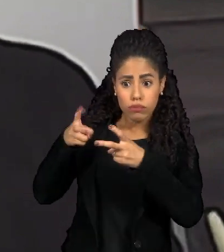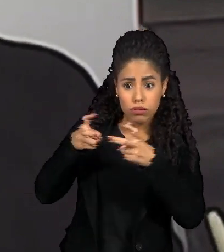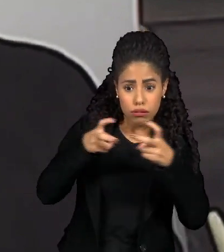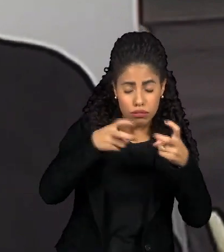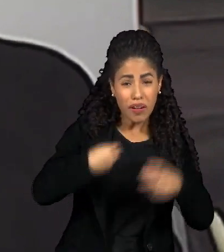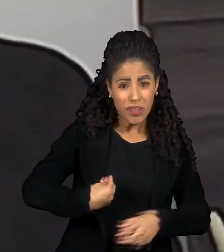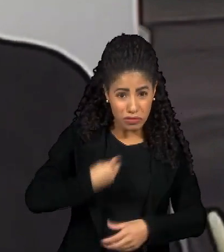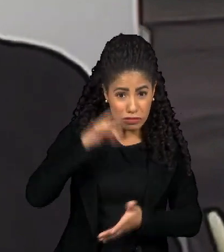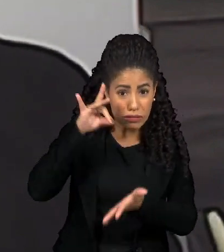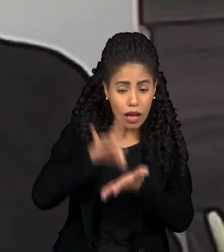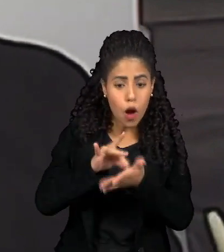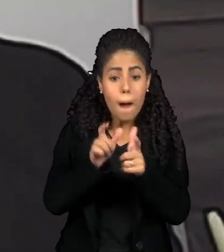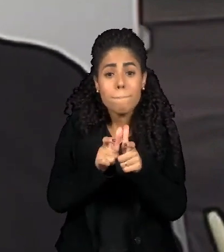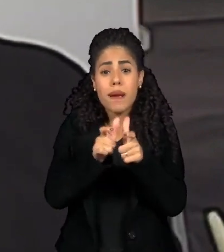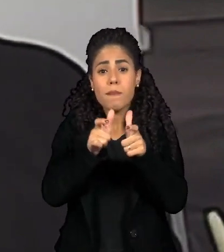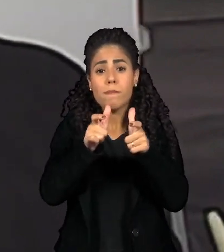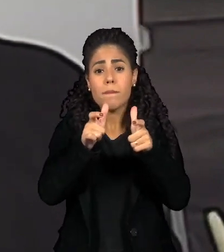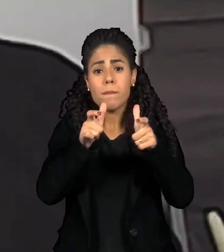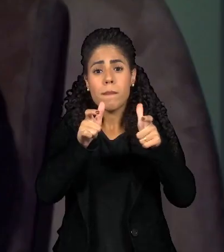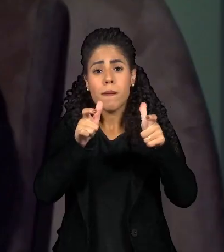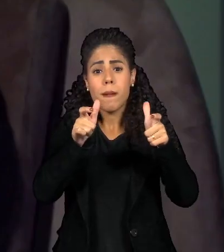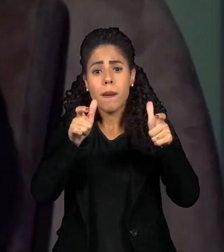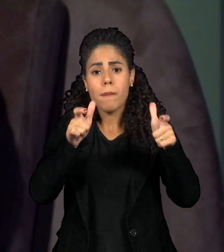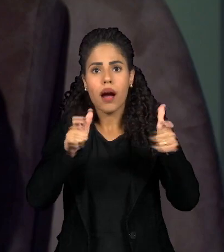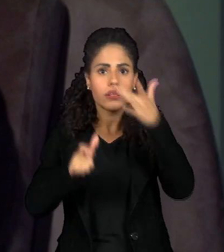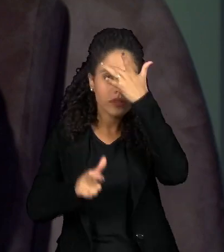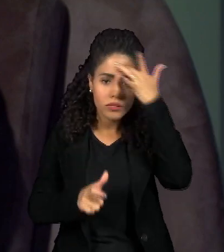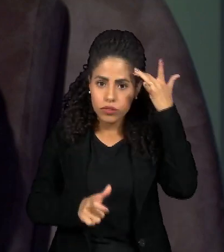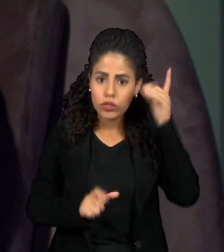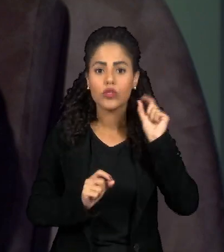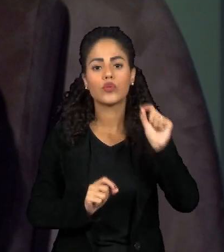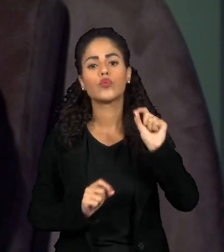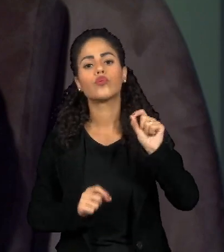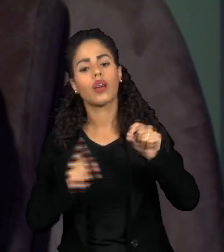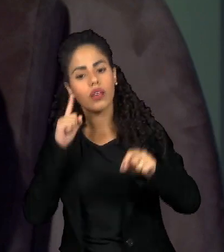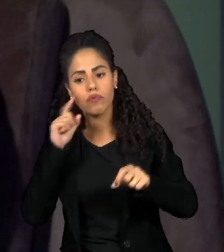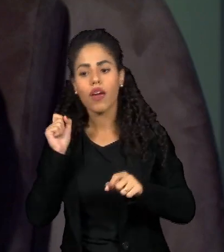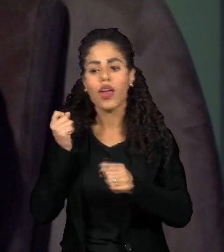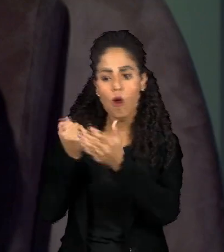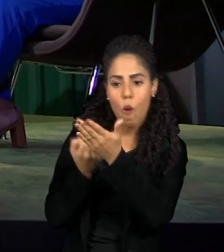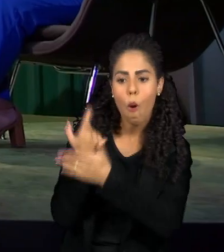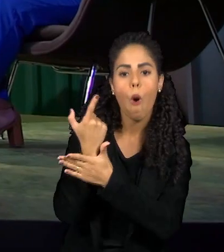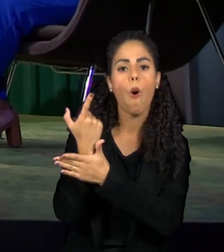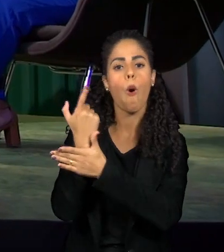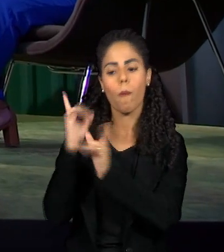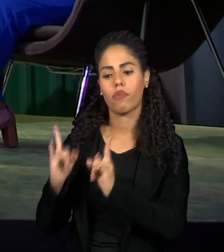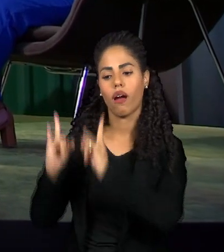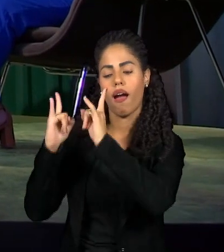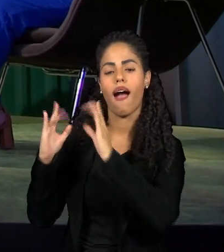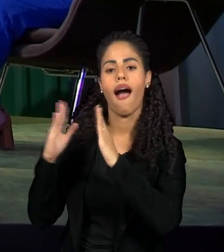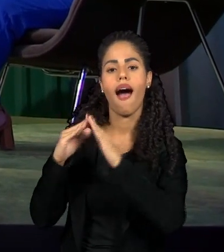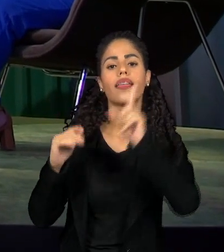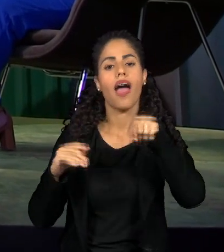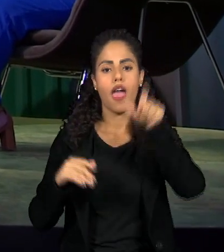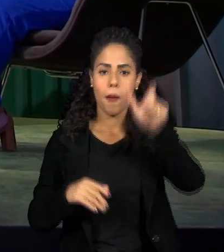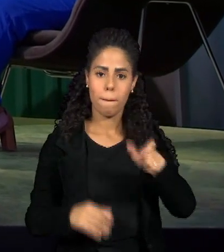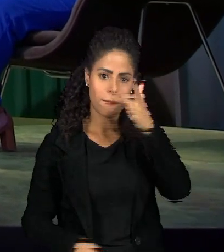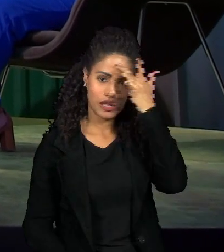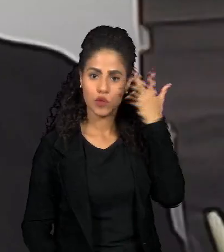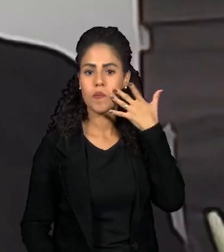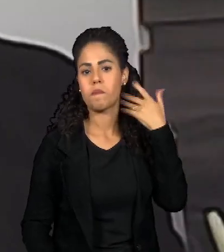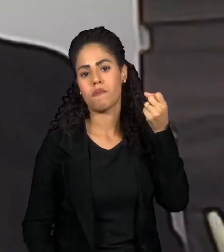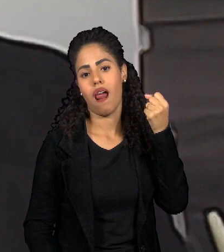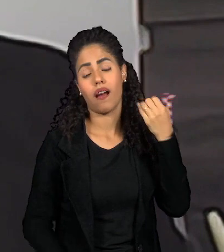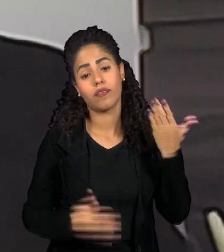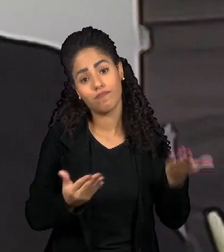realidade, que a maioria das pessoas que a gente encontra aqui, as pessoas que vêm adquirir os imóveis, são pessoas brancas.